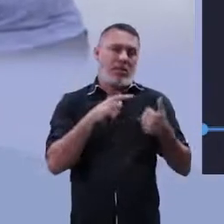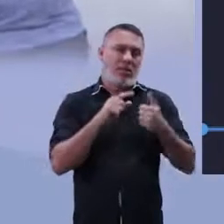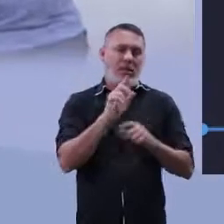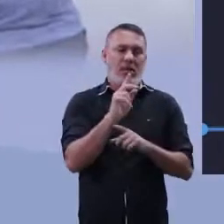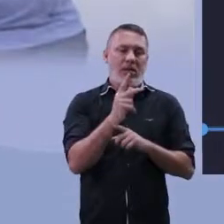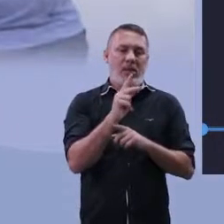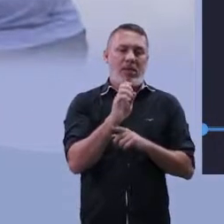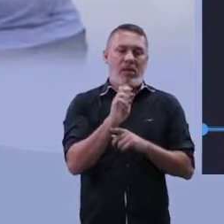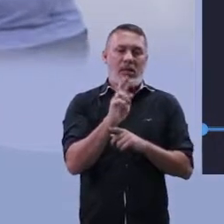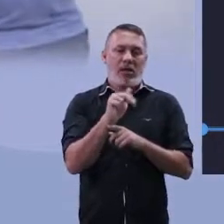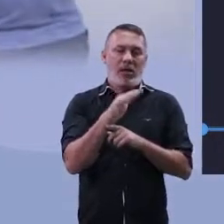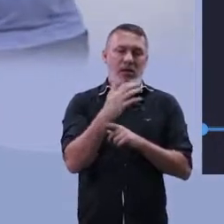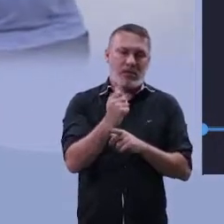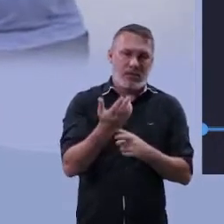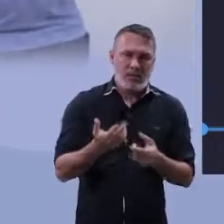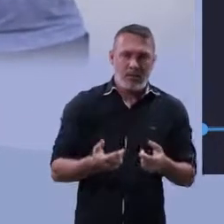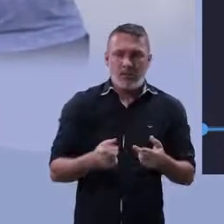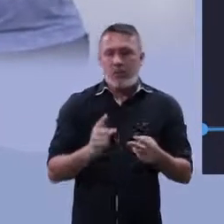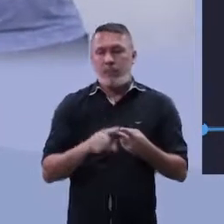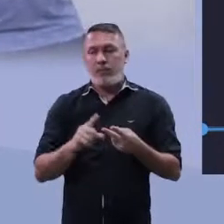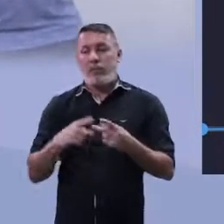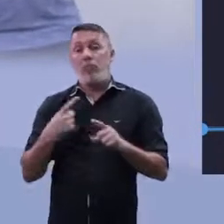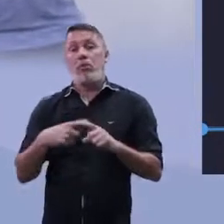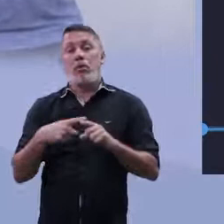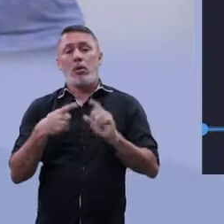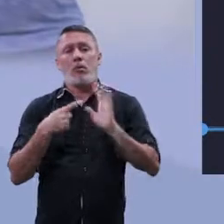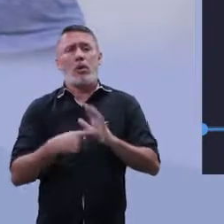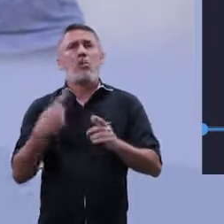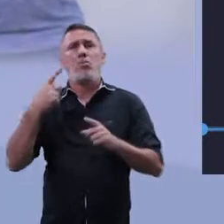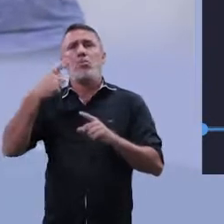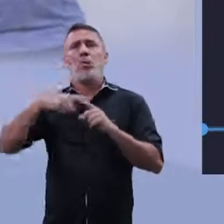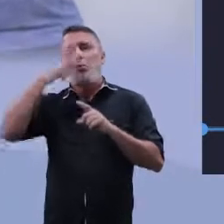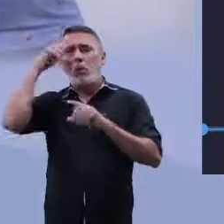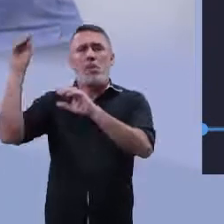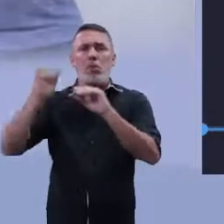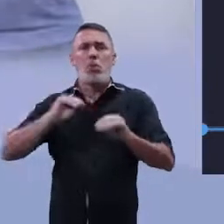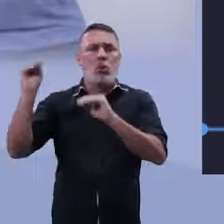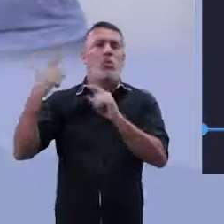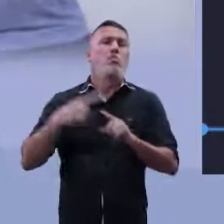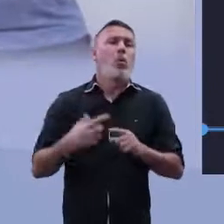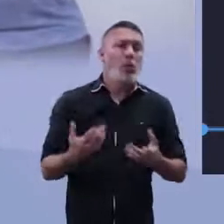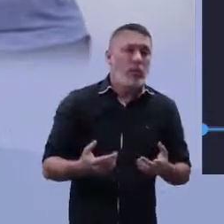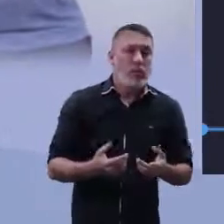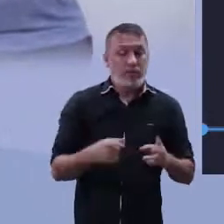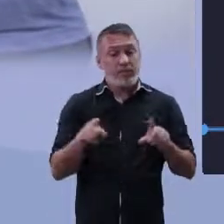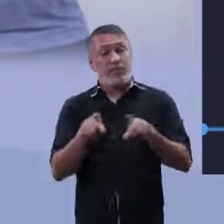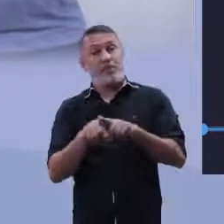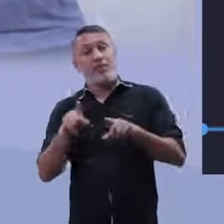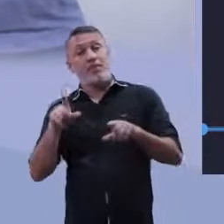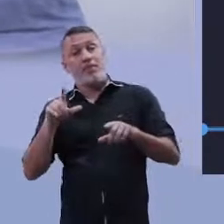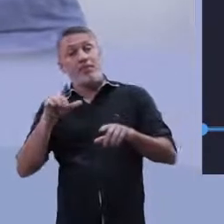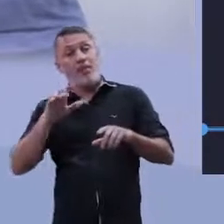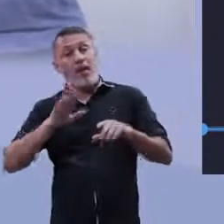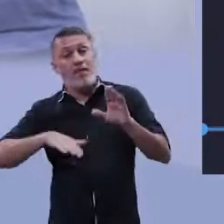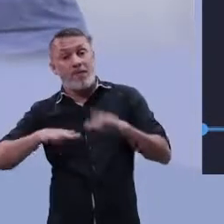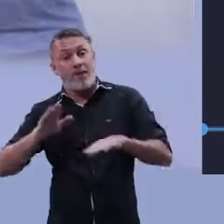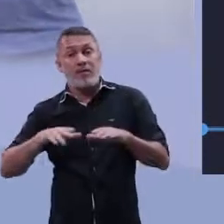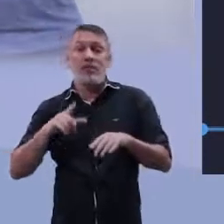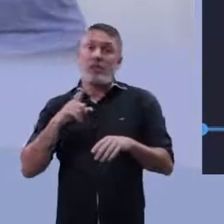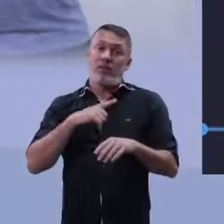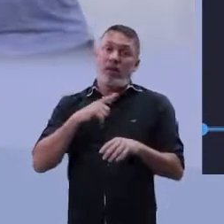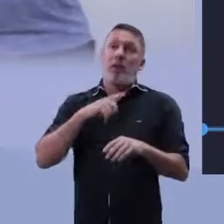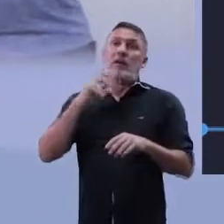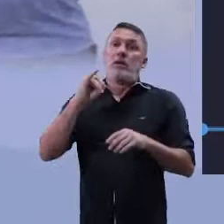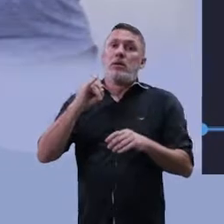herança, né? Mostram ali o porquê que eles estão vindo e talvez alguns problemas que